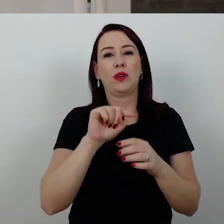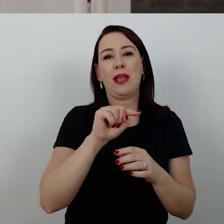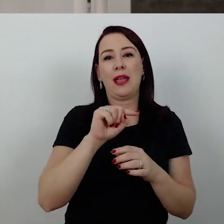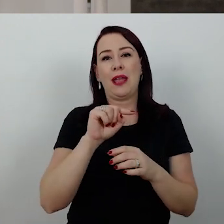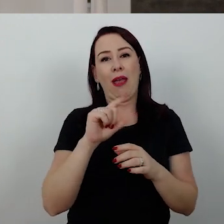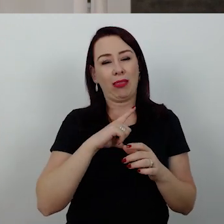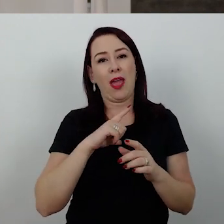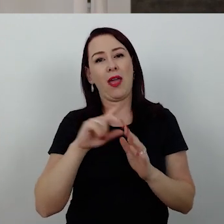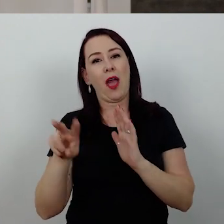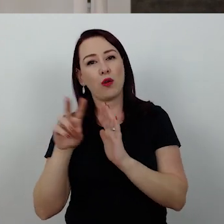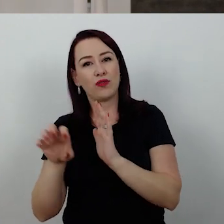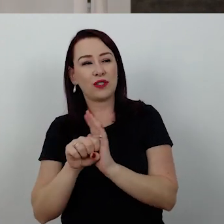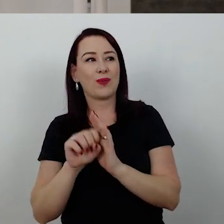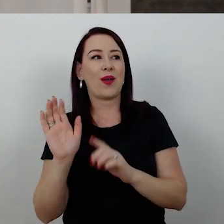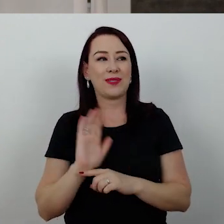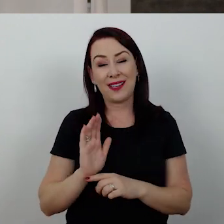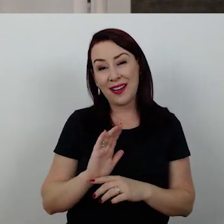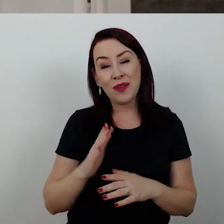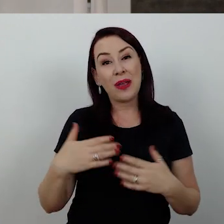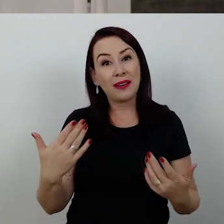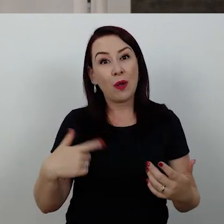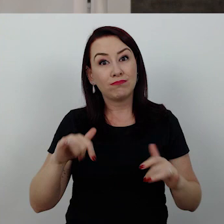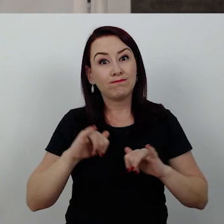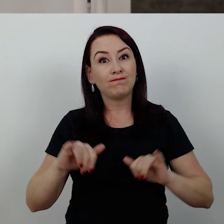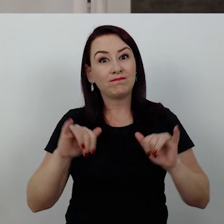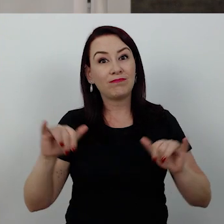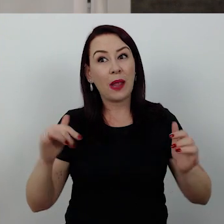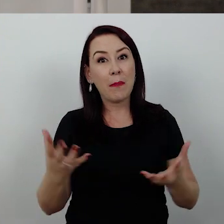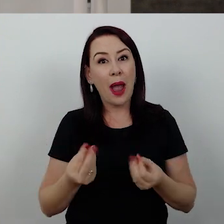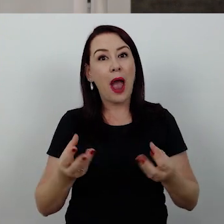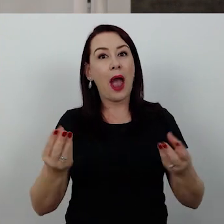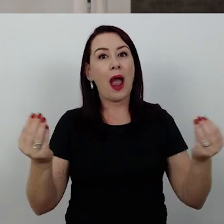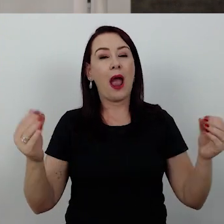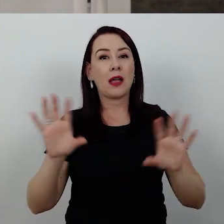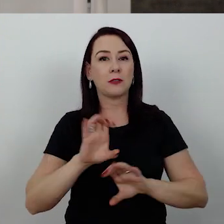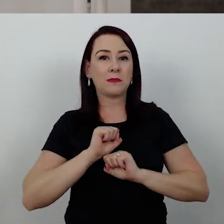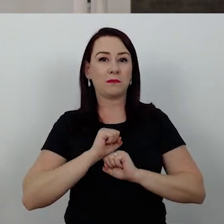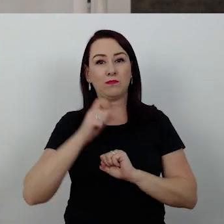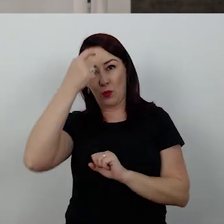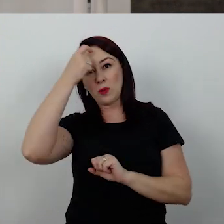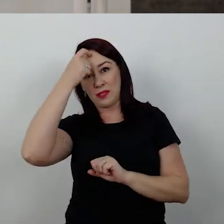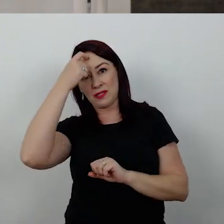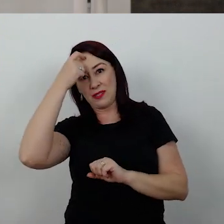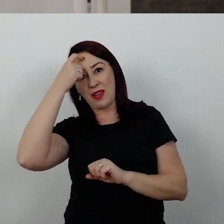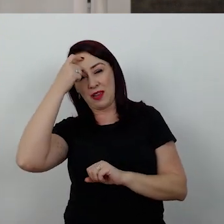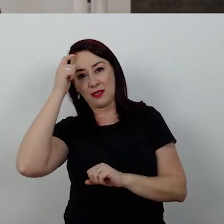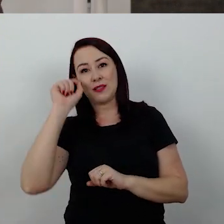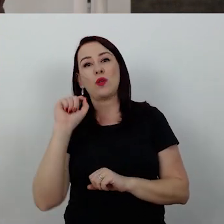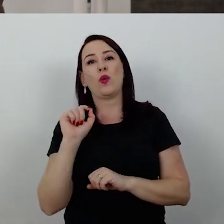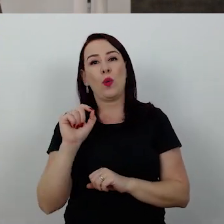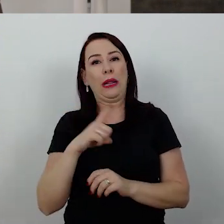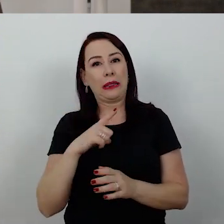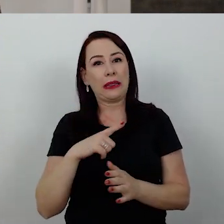do audiovisual no turismo. Então, acho que à medida que isso também vai trazendo essa conversa à tona e a gente vai tendo